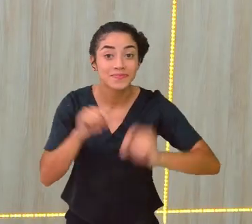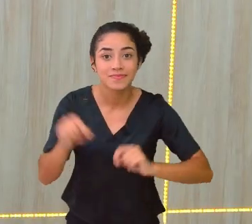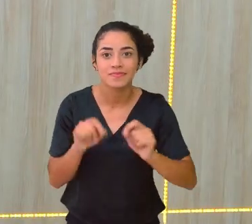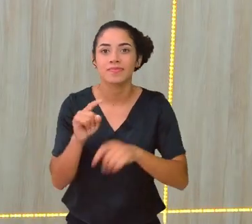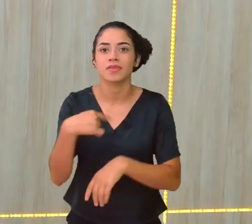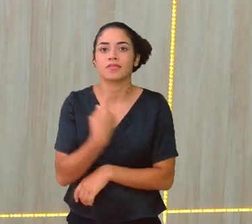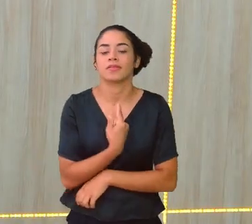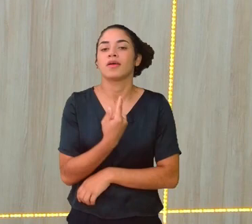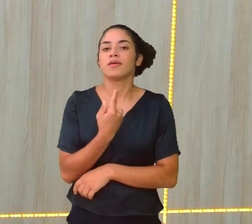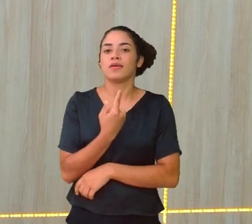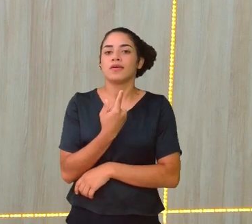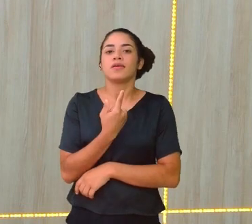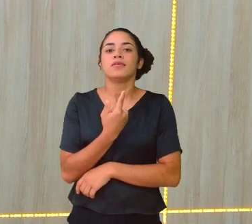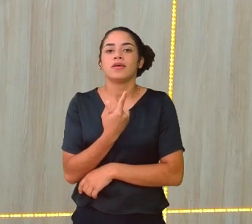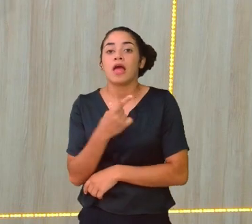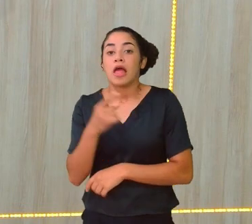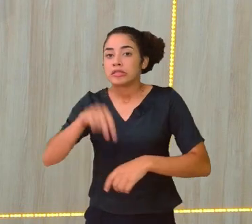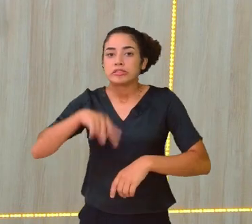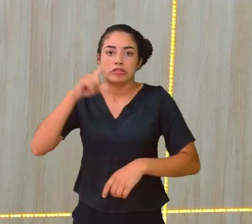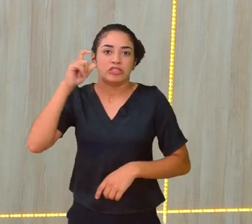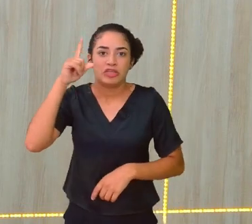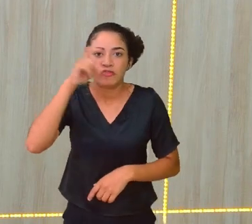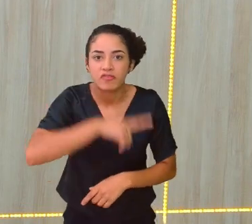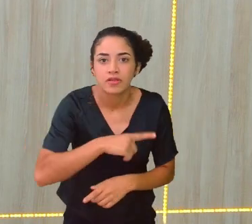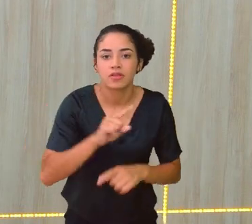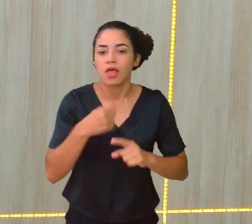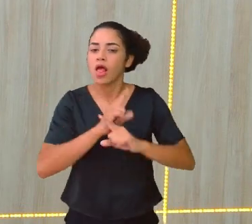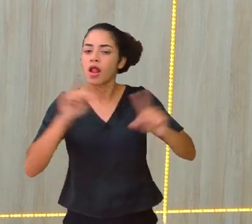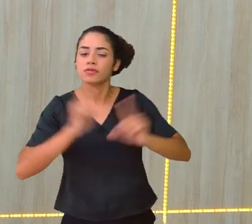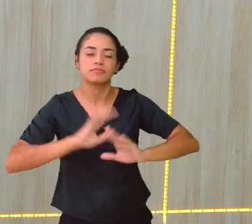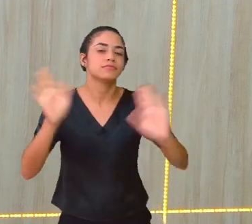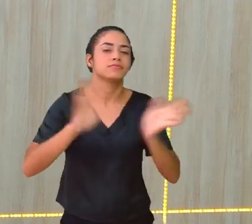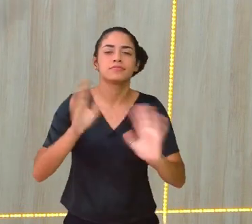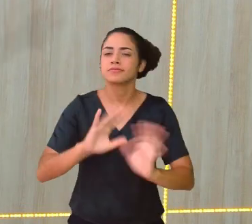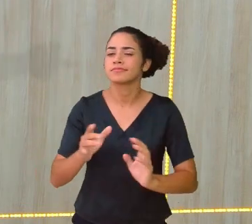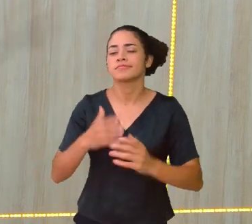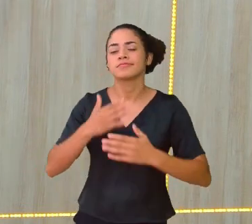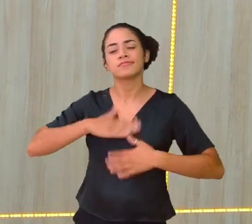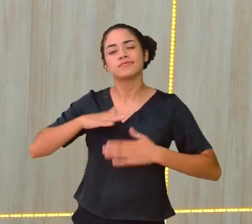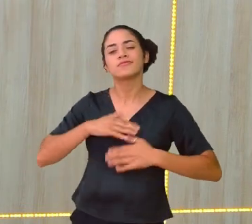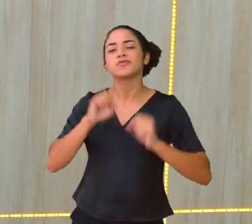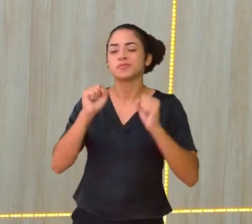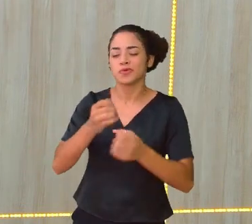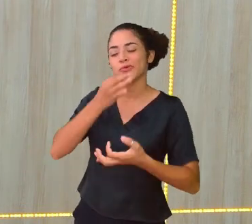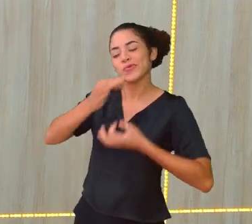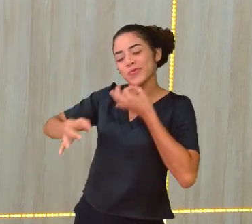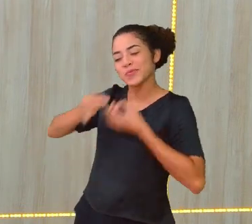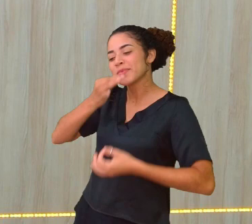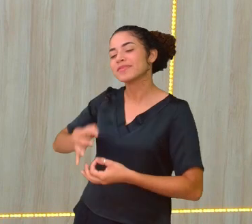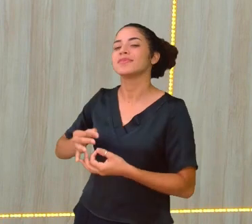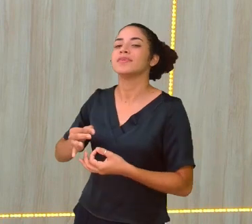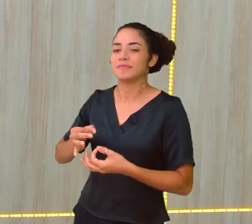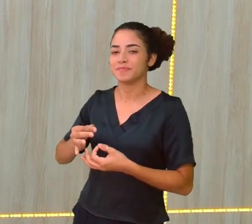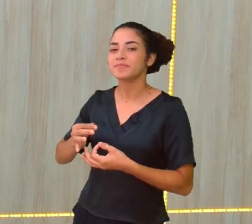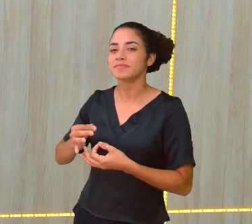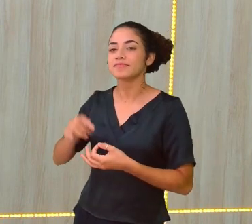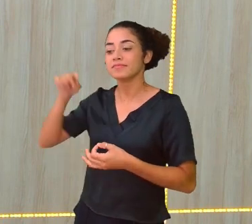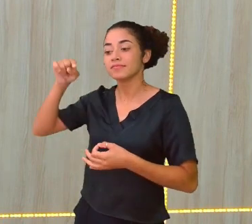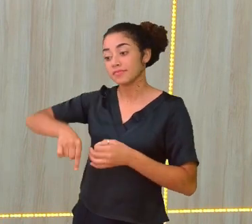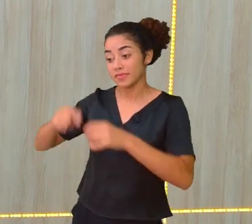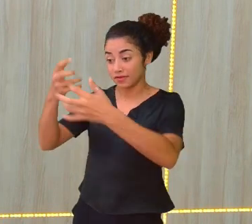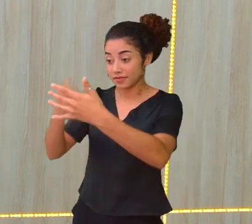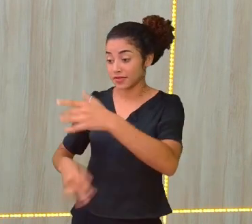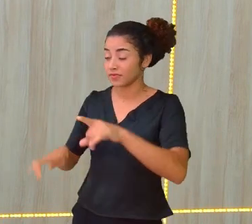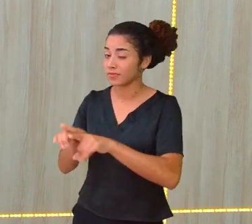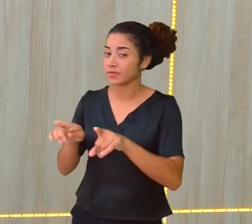não morde, tá? Então vocês podem deixar comentários, tanto aqui no chat, quanto no nosso canal do YouTube Educa Recife,